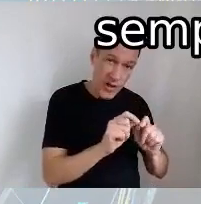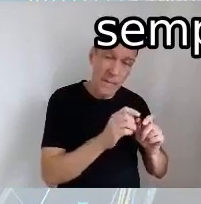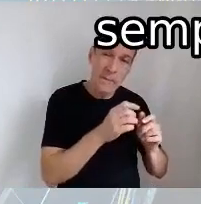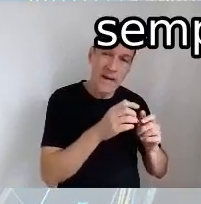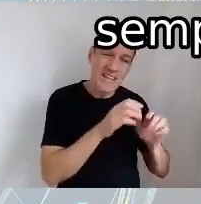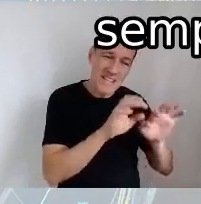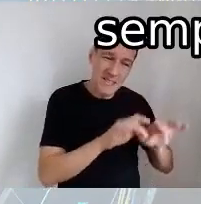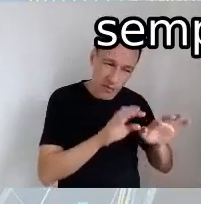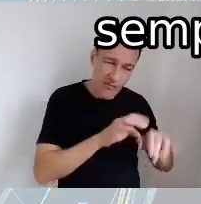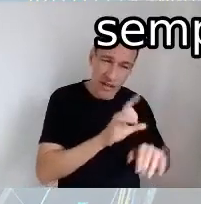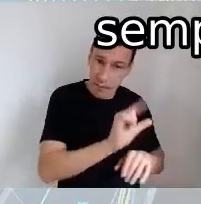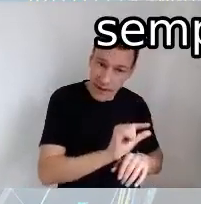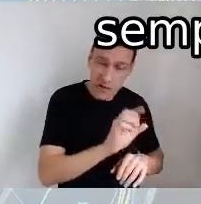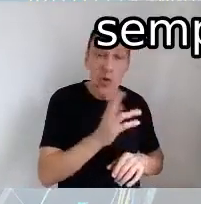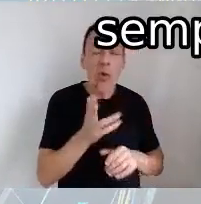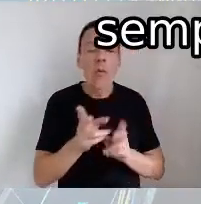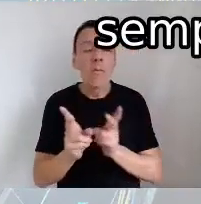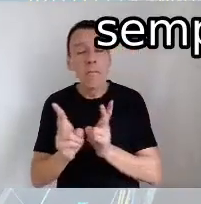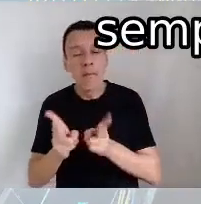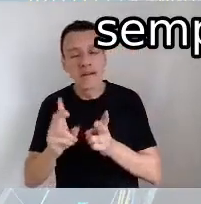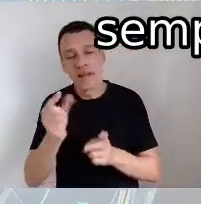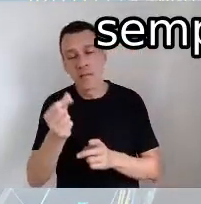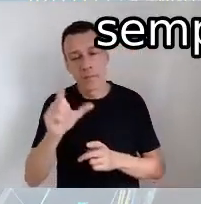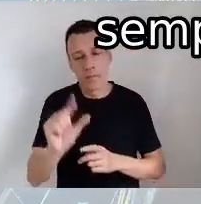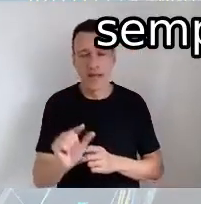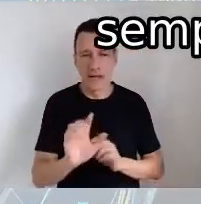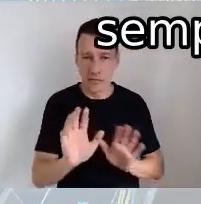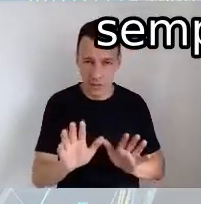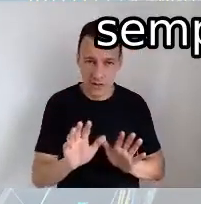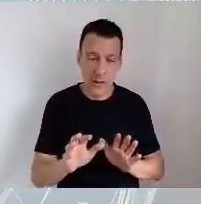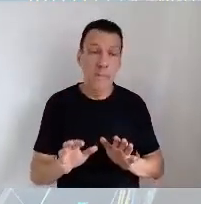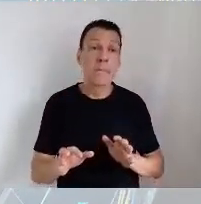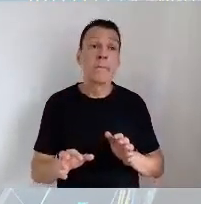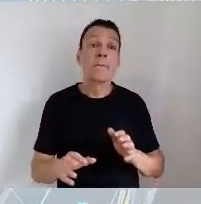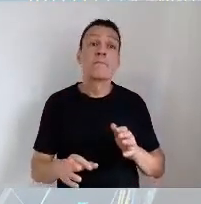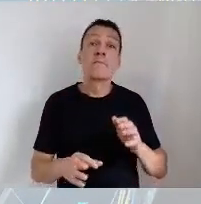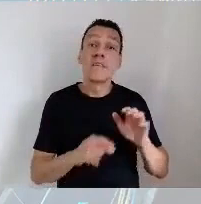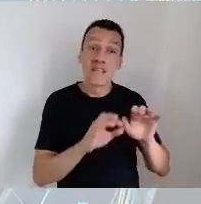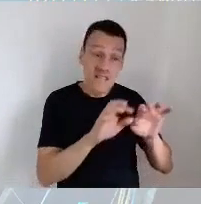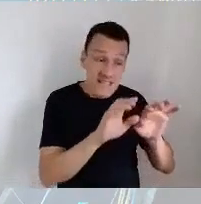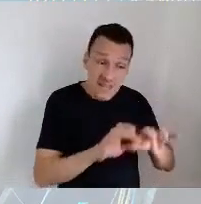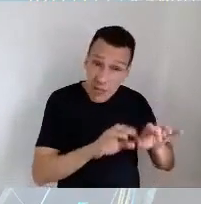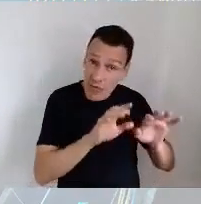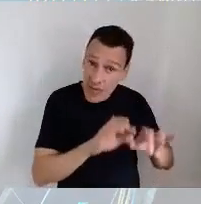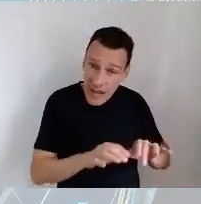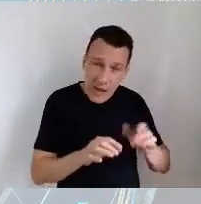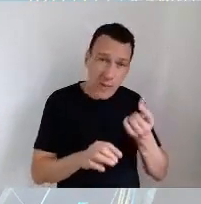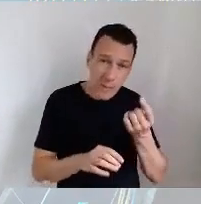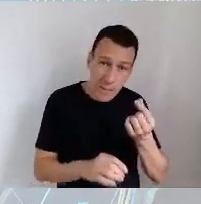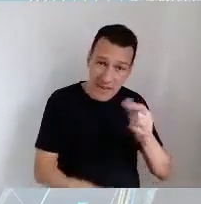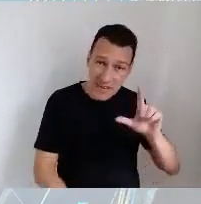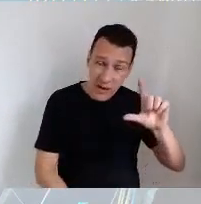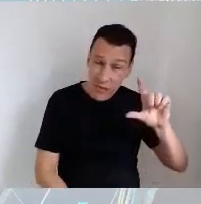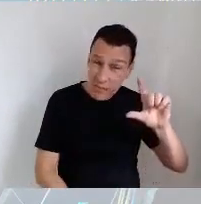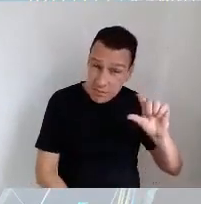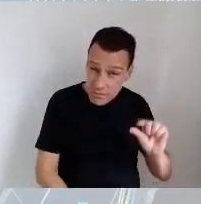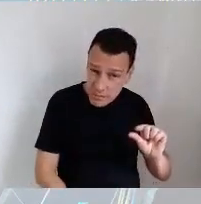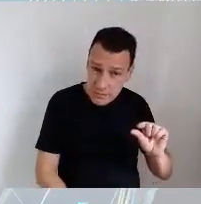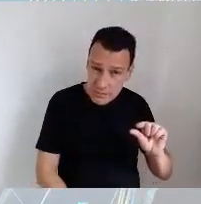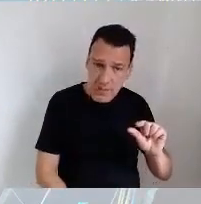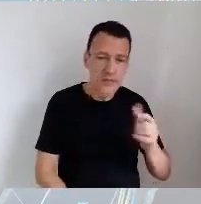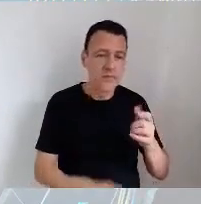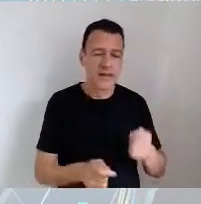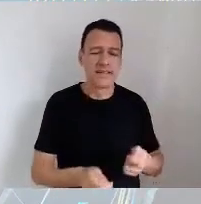é sempre que você se preocupa em reduzir o custo para desenvolver Ou seja você tenta entregar mais rápido para